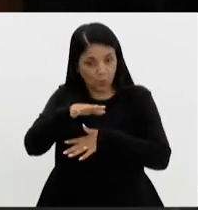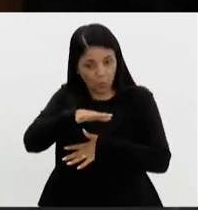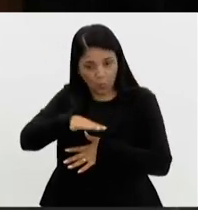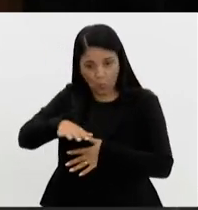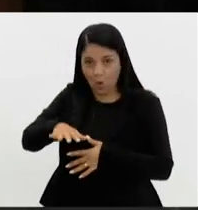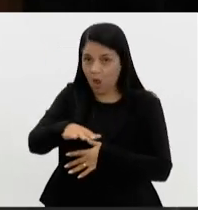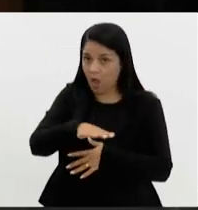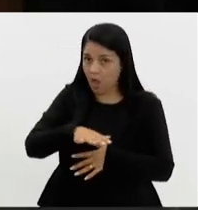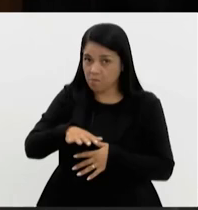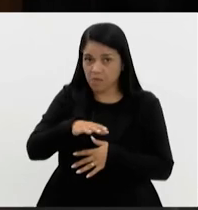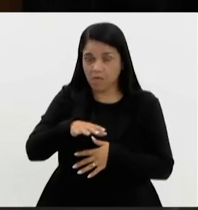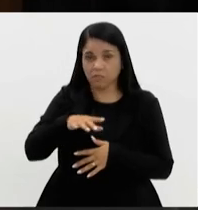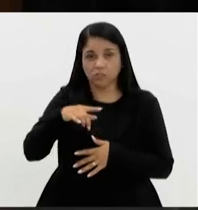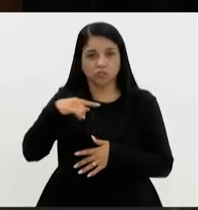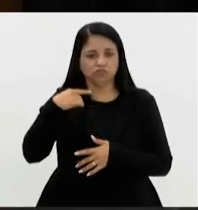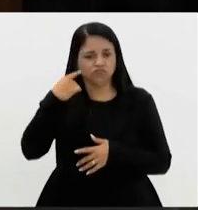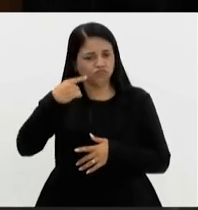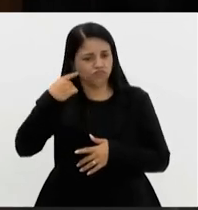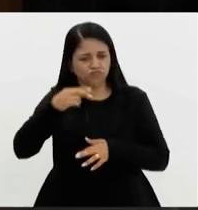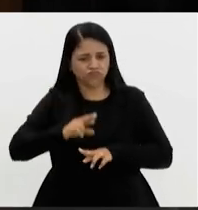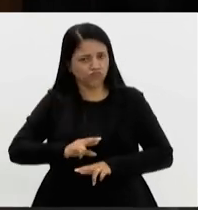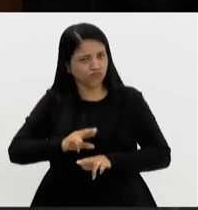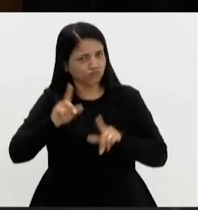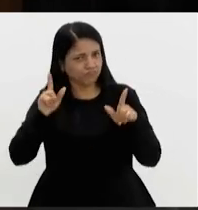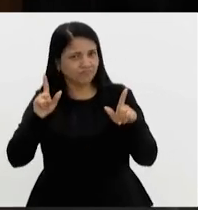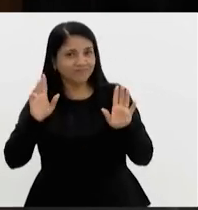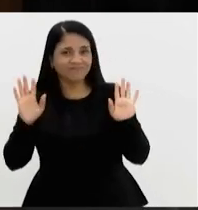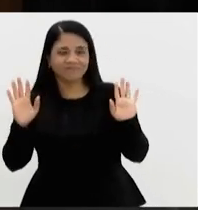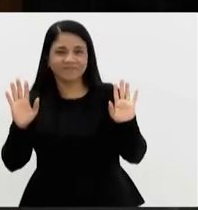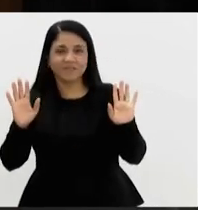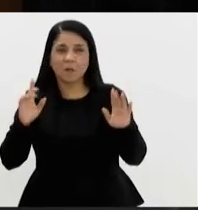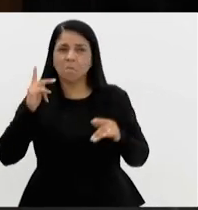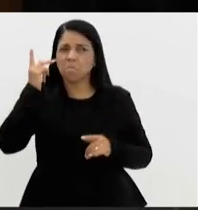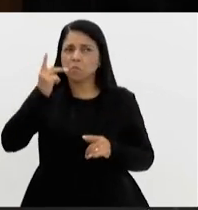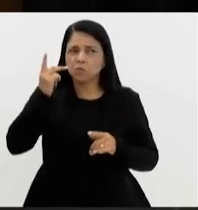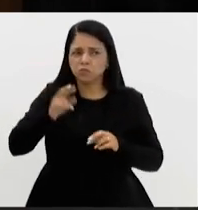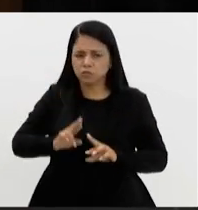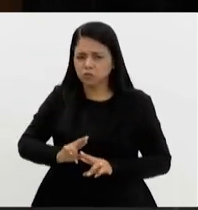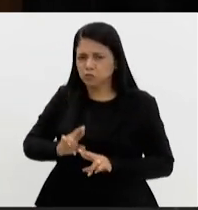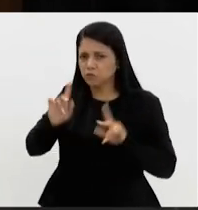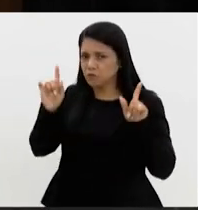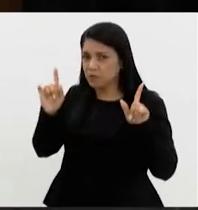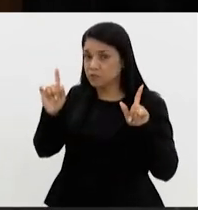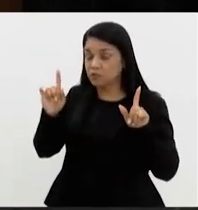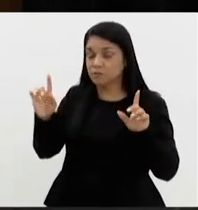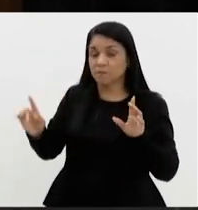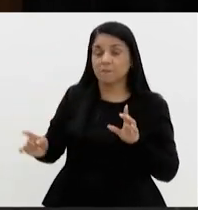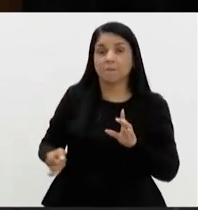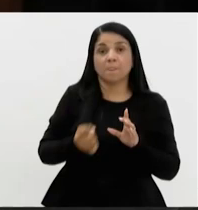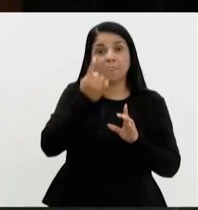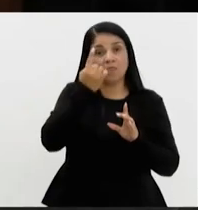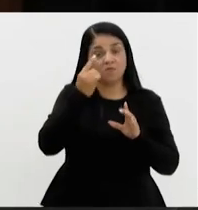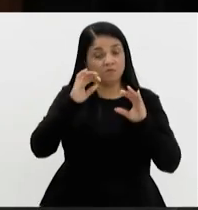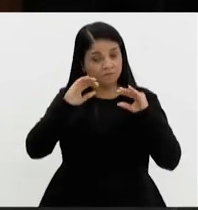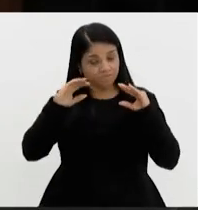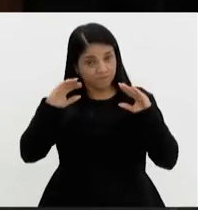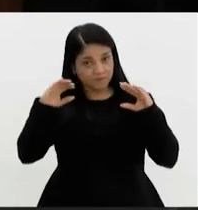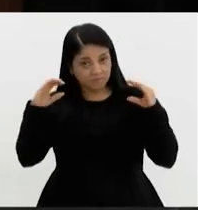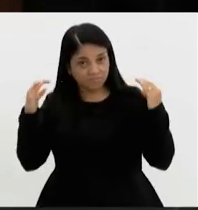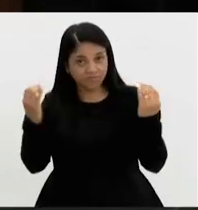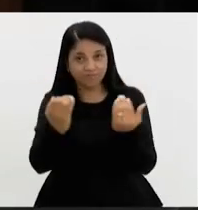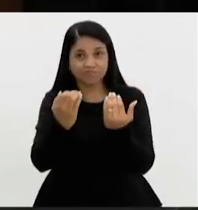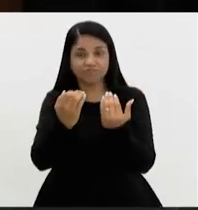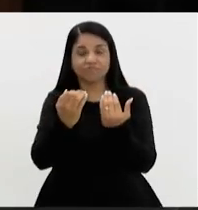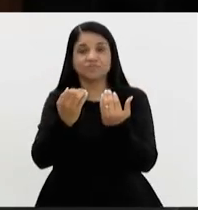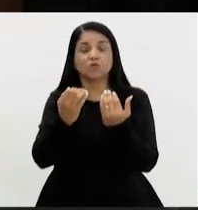era um ambiente de direito que não era um ambiente eh político reservou-se um painel eh